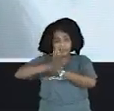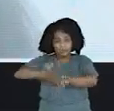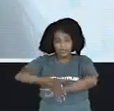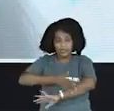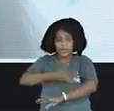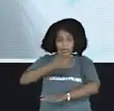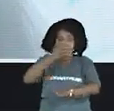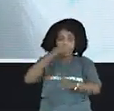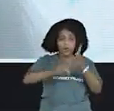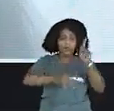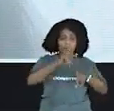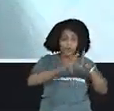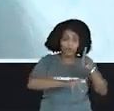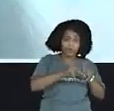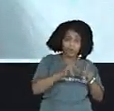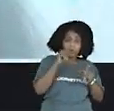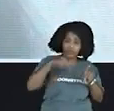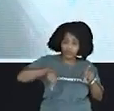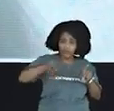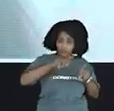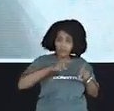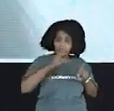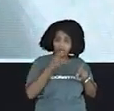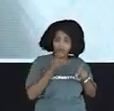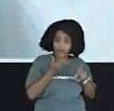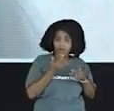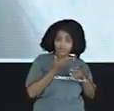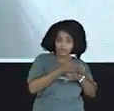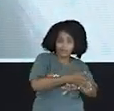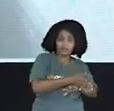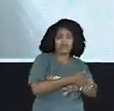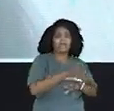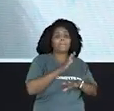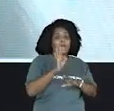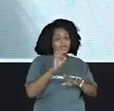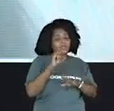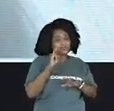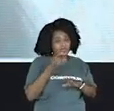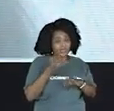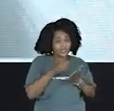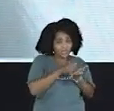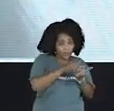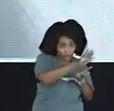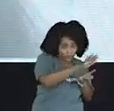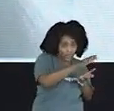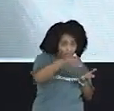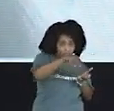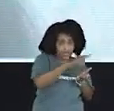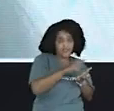da sua presença as ações que vocês estão a pontos invadir expulsar mas quando você já tiver expulsado